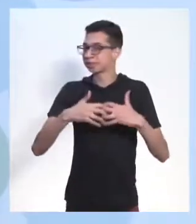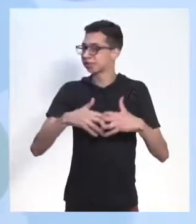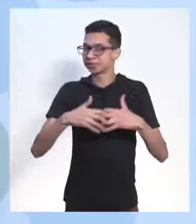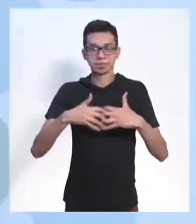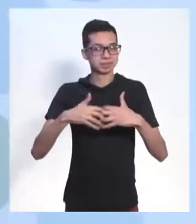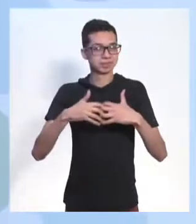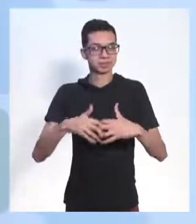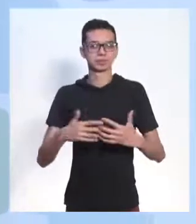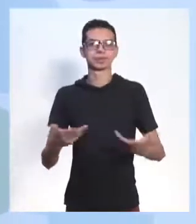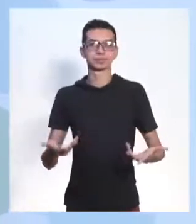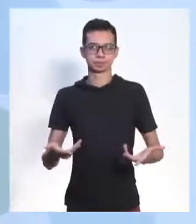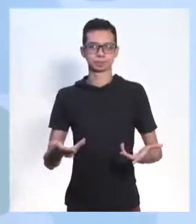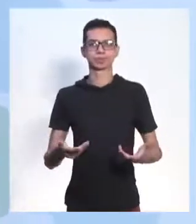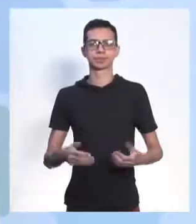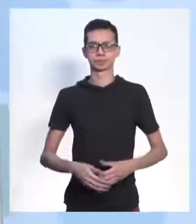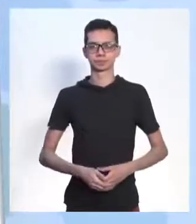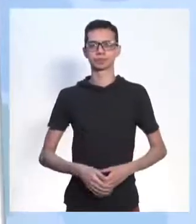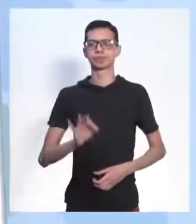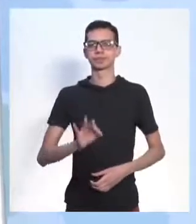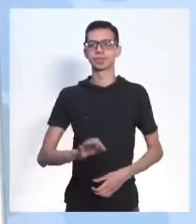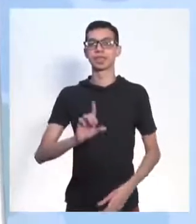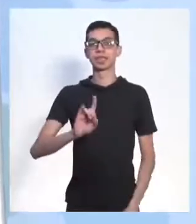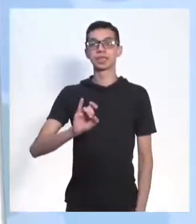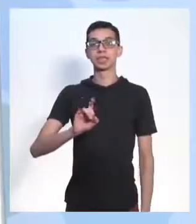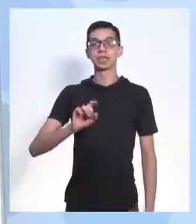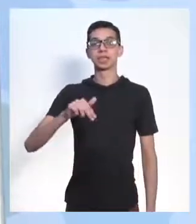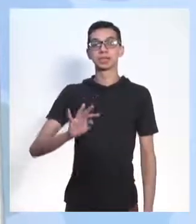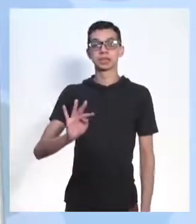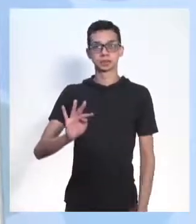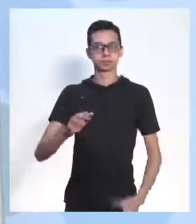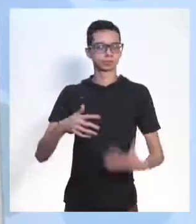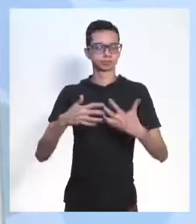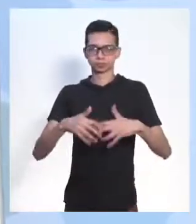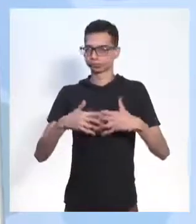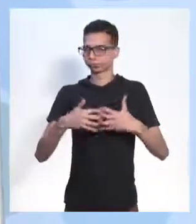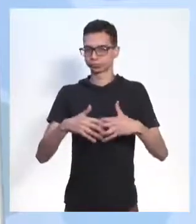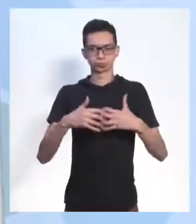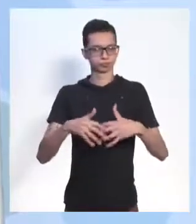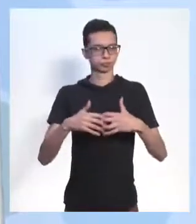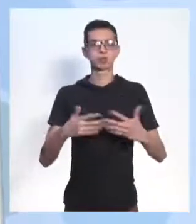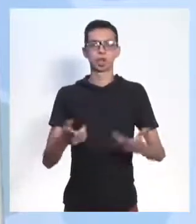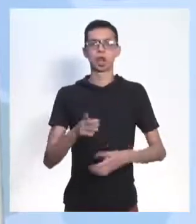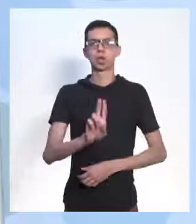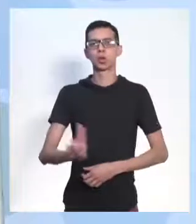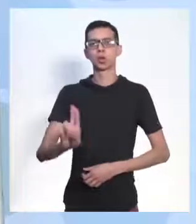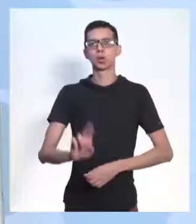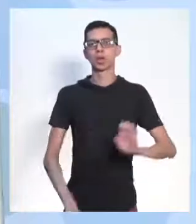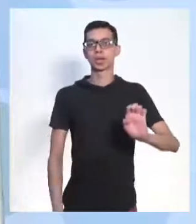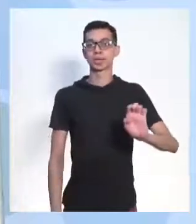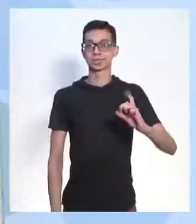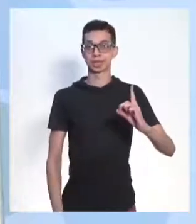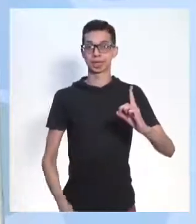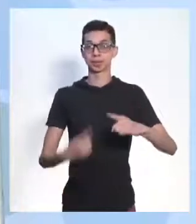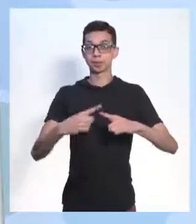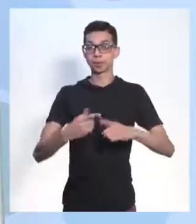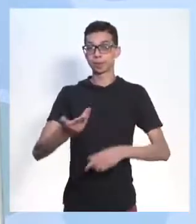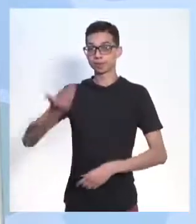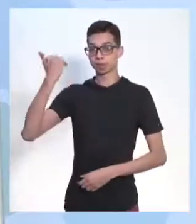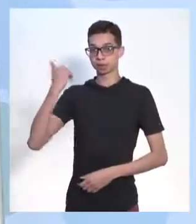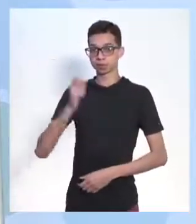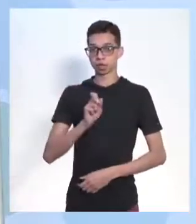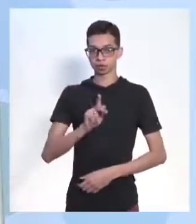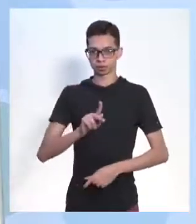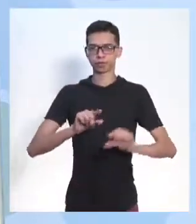work. It didn't work, or the computer didn't work yesterday. Então aqui você usa o ed, porque está no passado. Aqui,